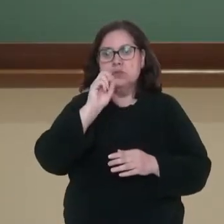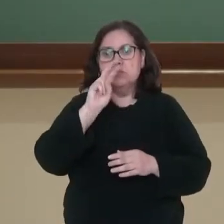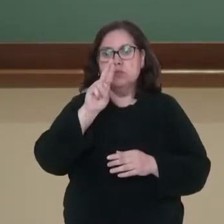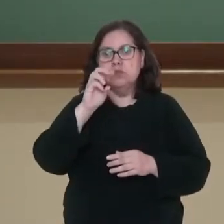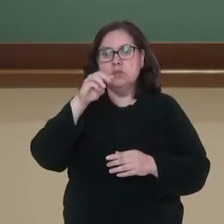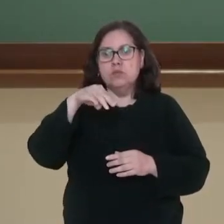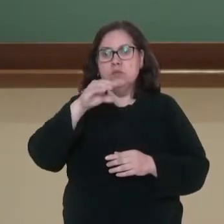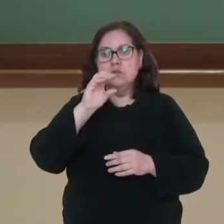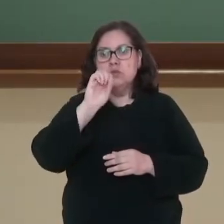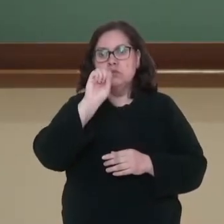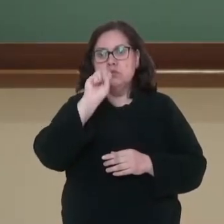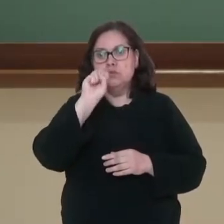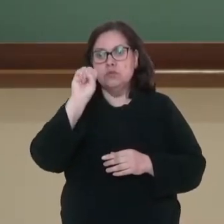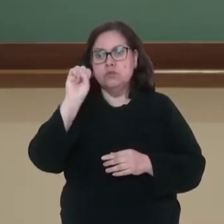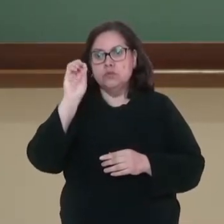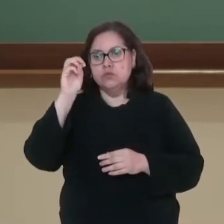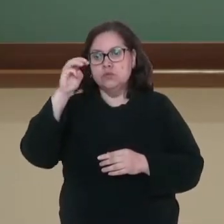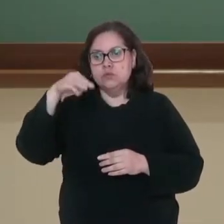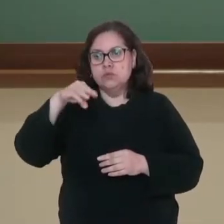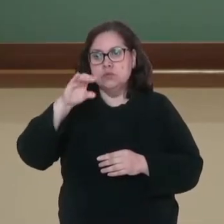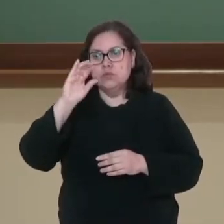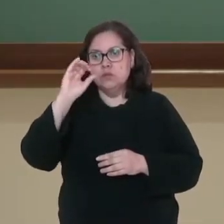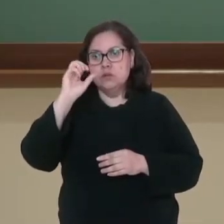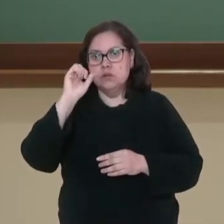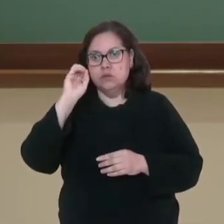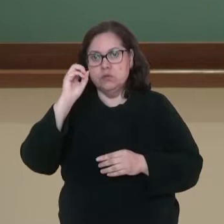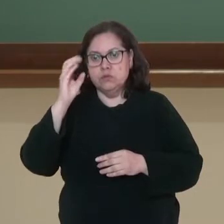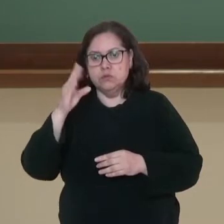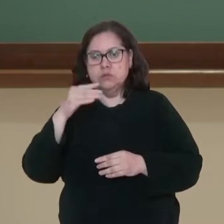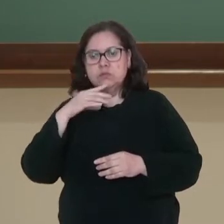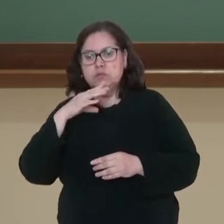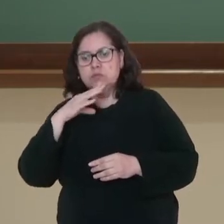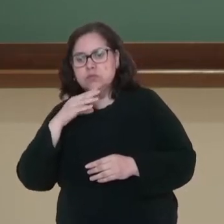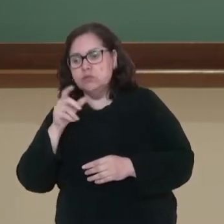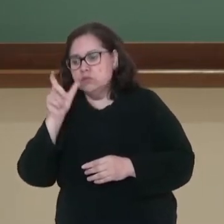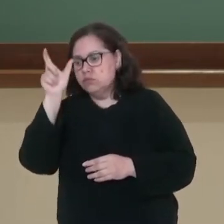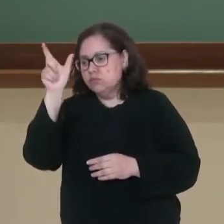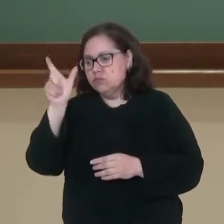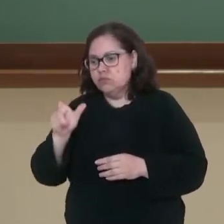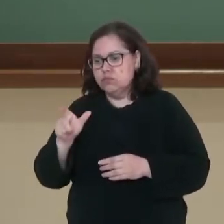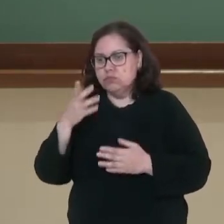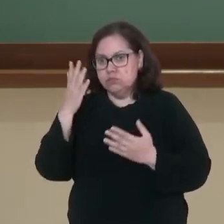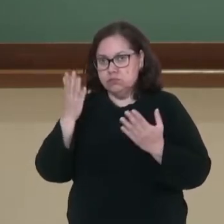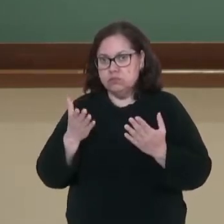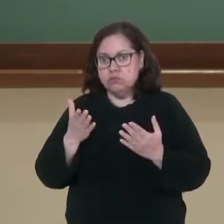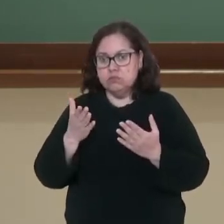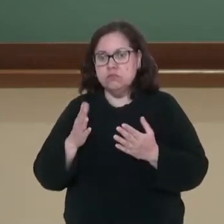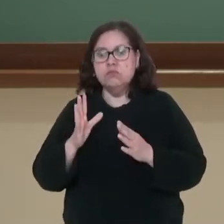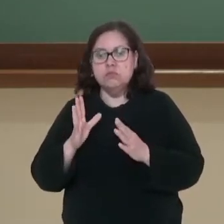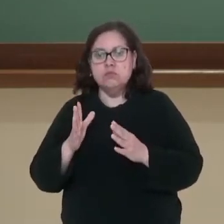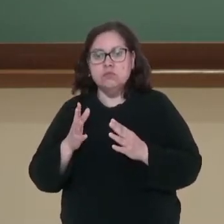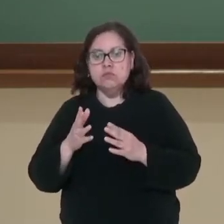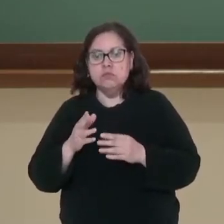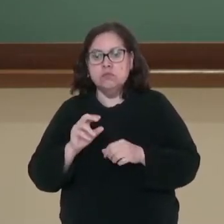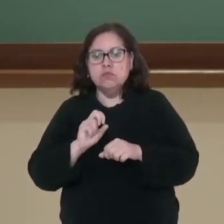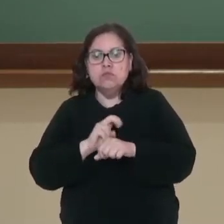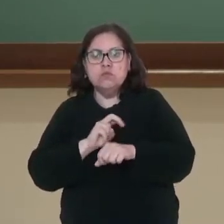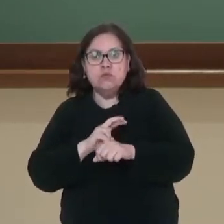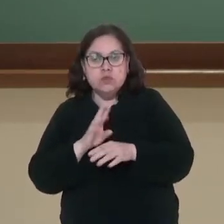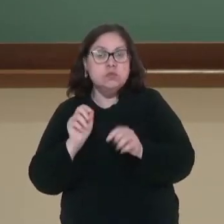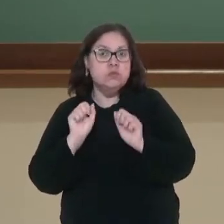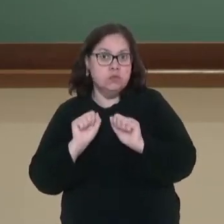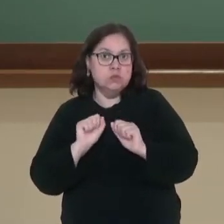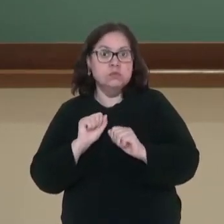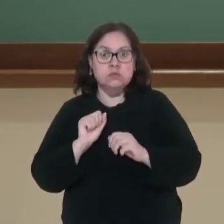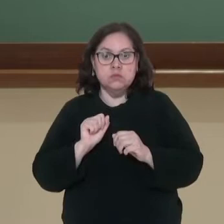Então, basicamente, quando você reconhece um novo ser, um novo indivíduo, pode ser inclusive um vírus, você